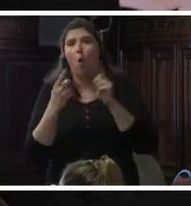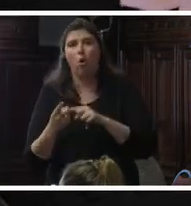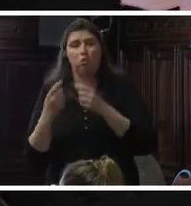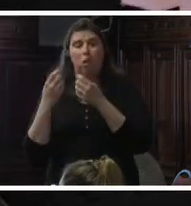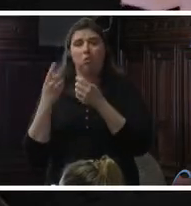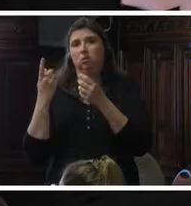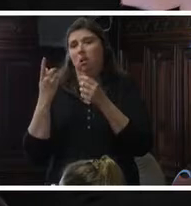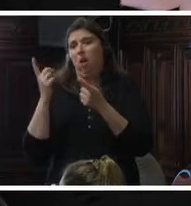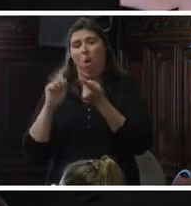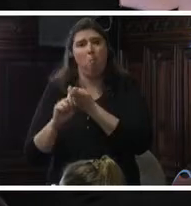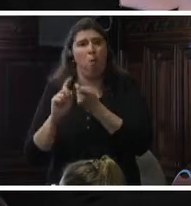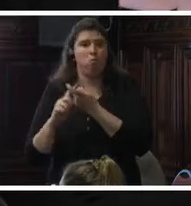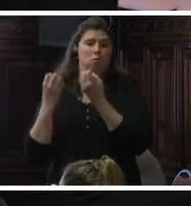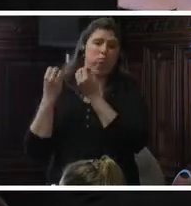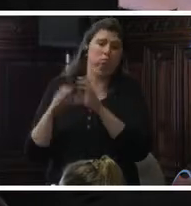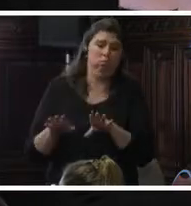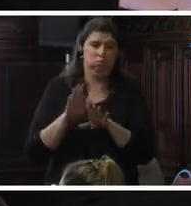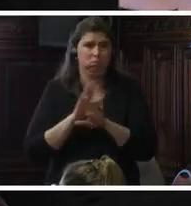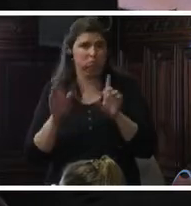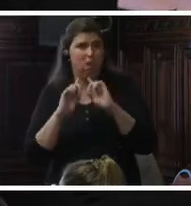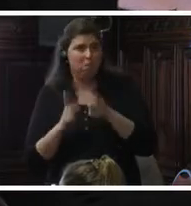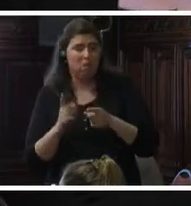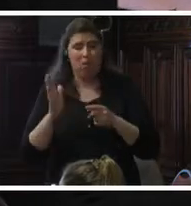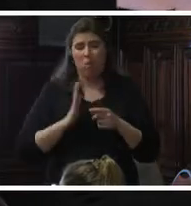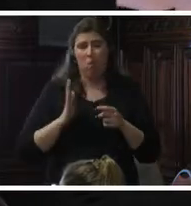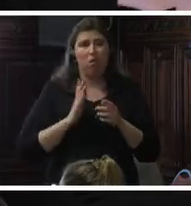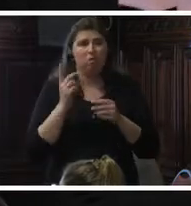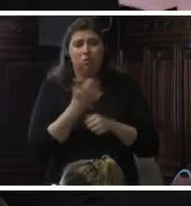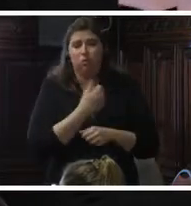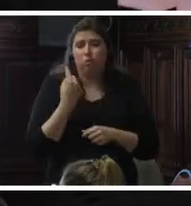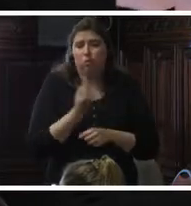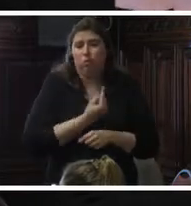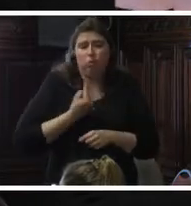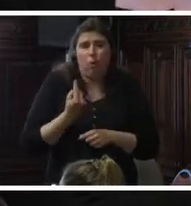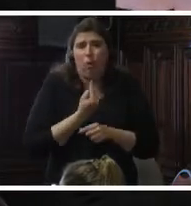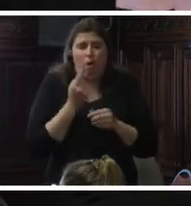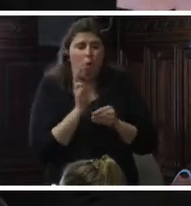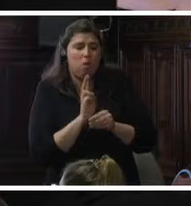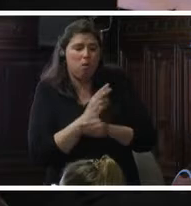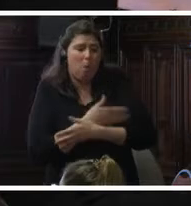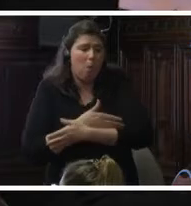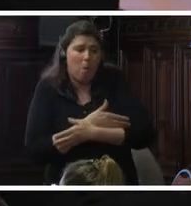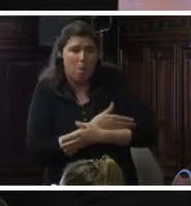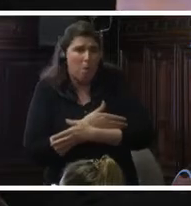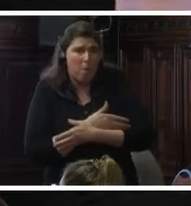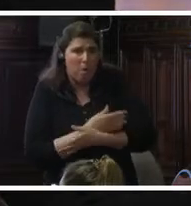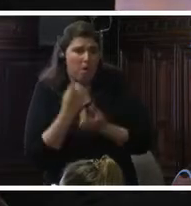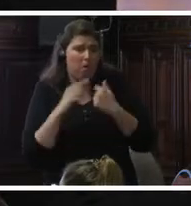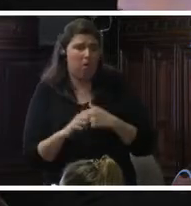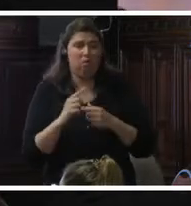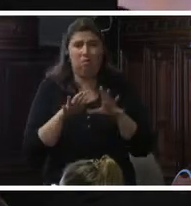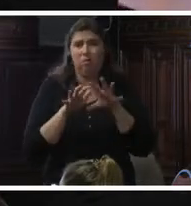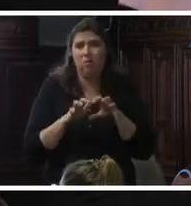seus bebês. Elas têm vivido uma verdadeira saga para garantir os cuidados com as crianças e reclamam de dificuldade de